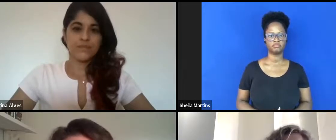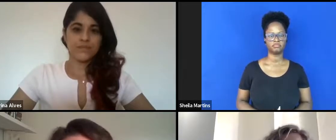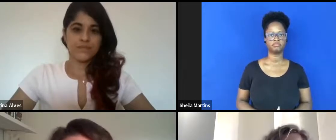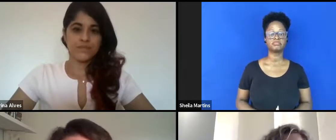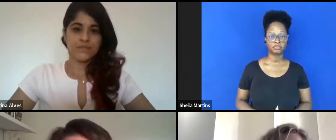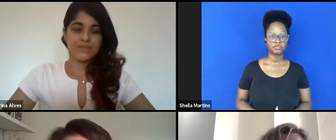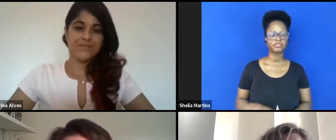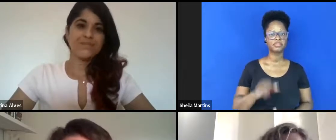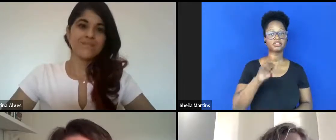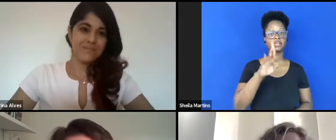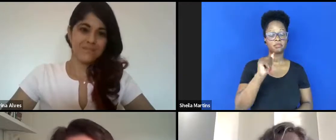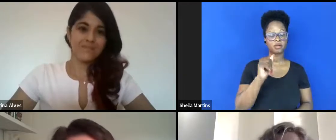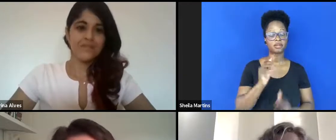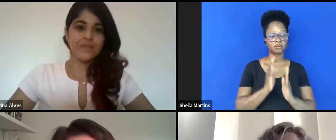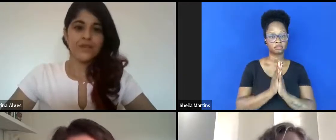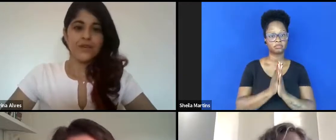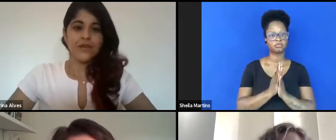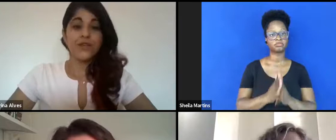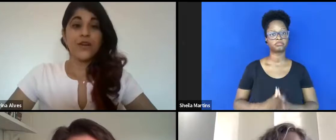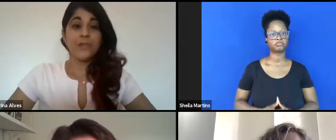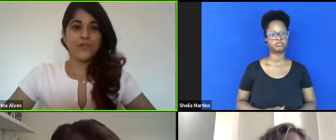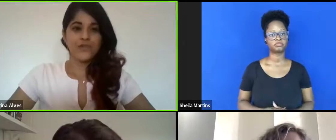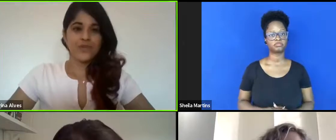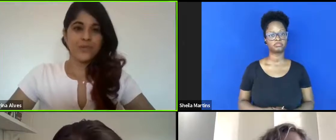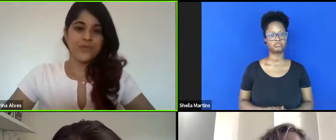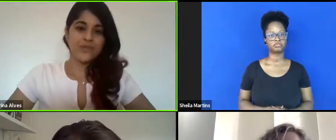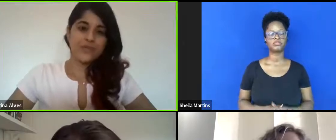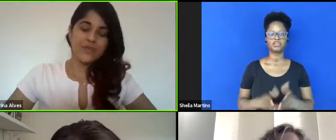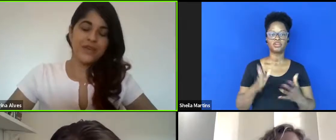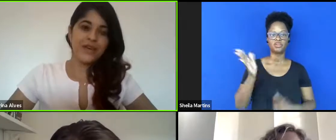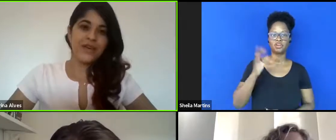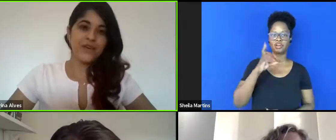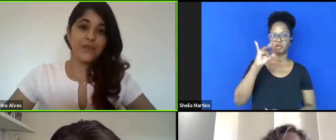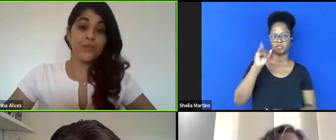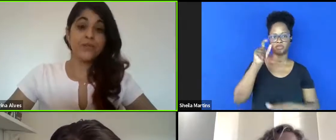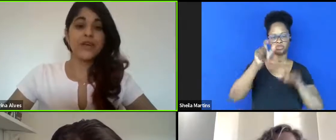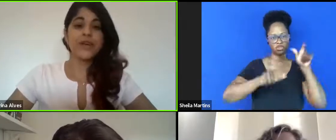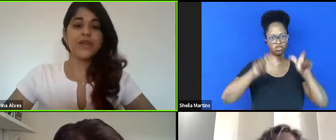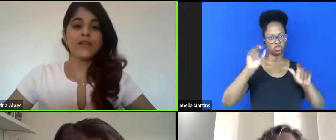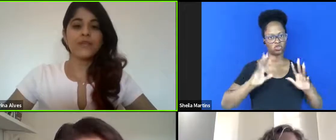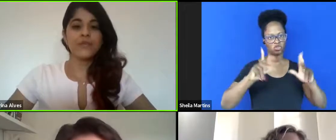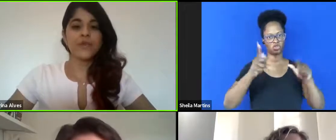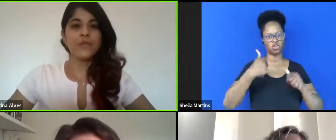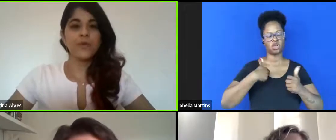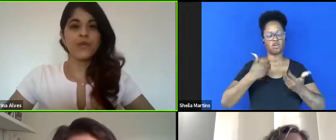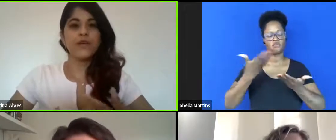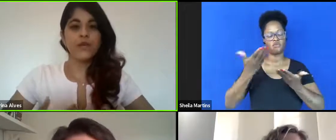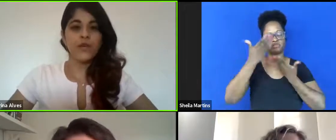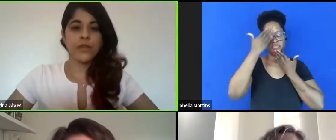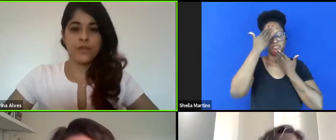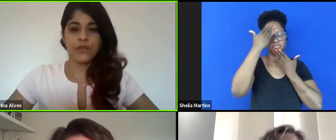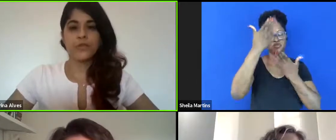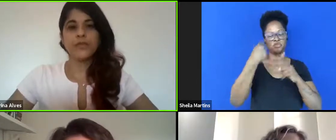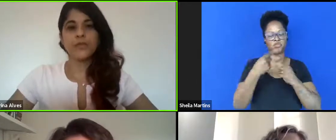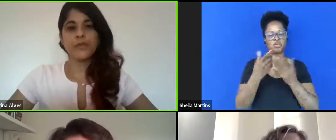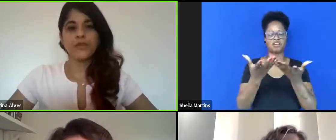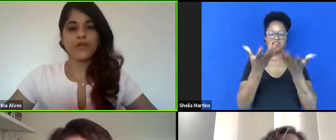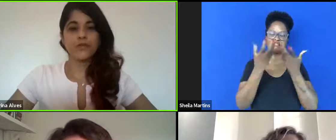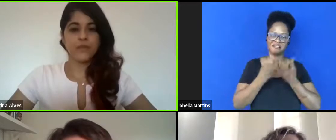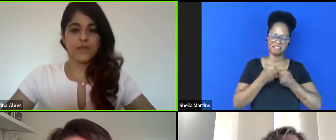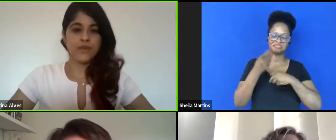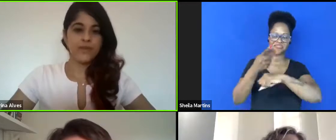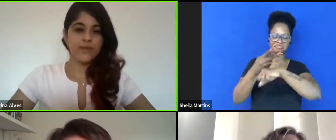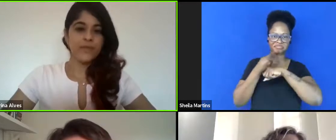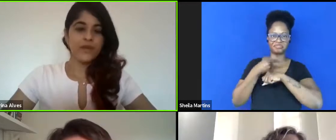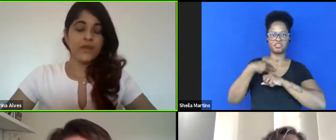Sabrina, por favor. Olá, bom dia a todos. Eu estou muito grata por receber esse reconhecimento pelo meu